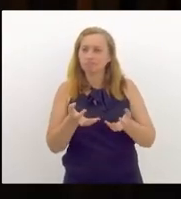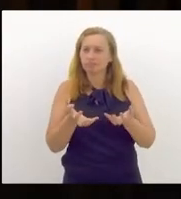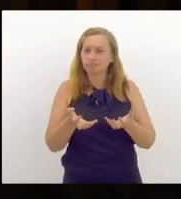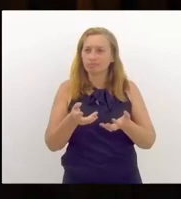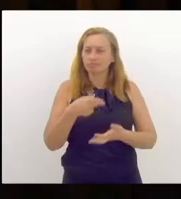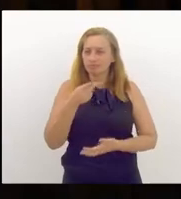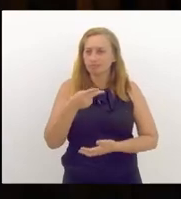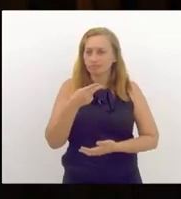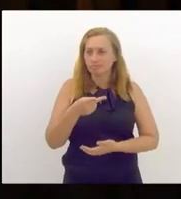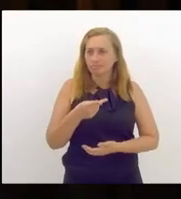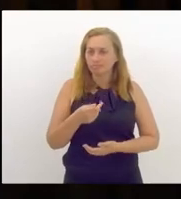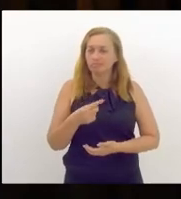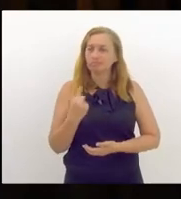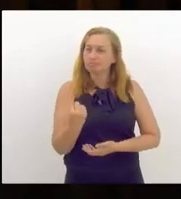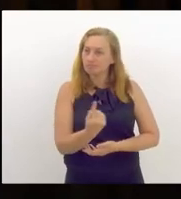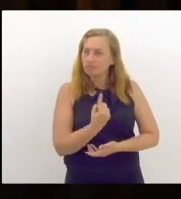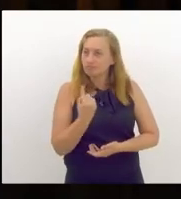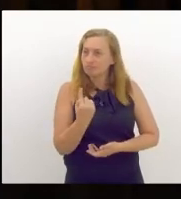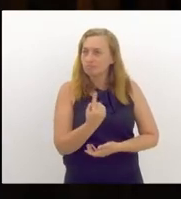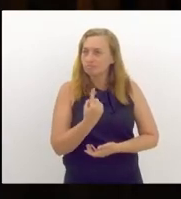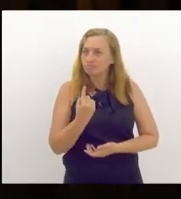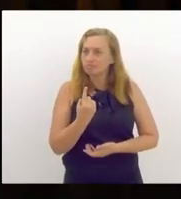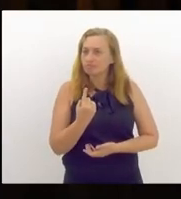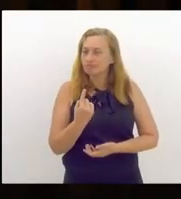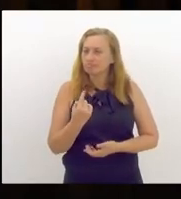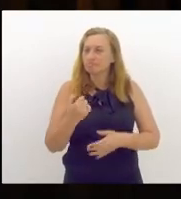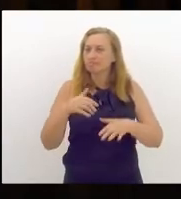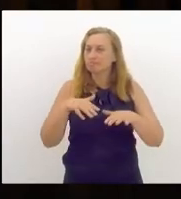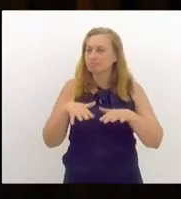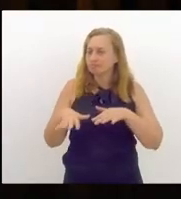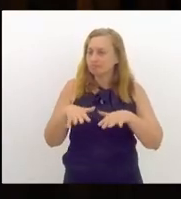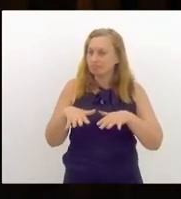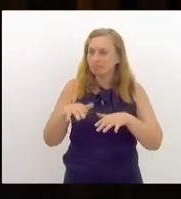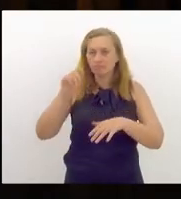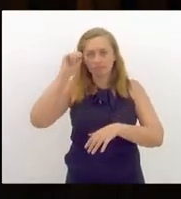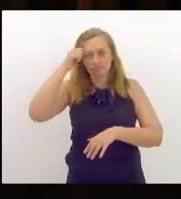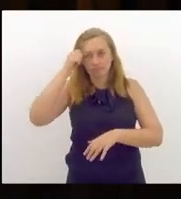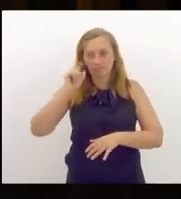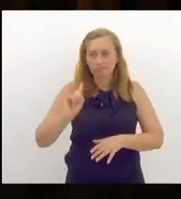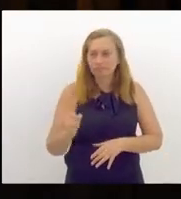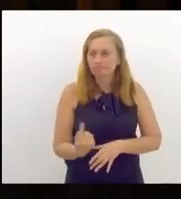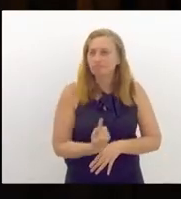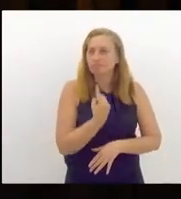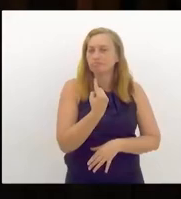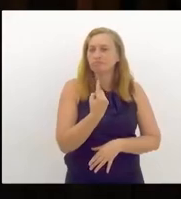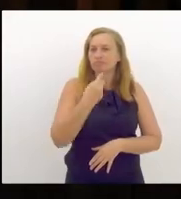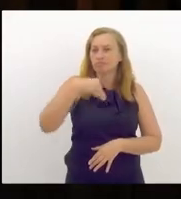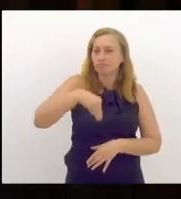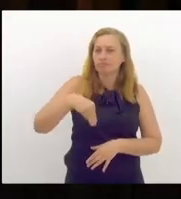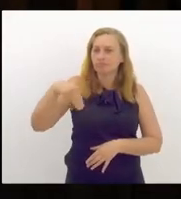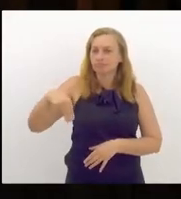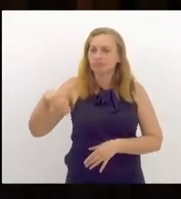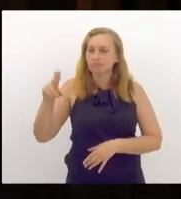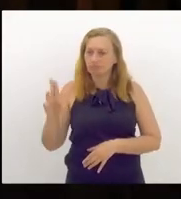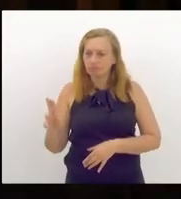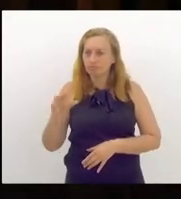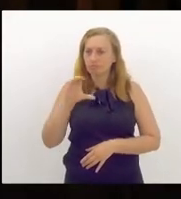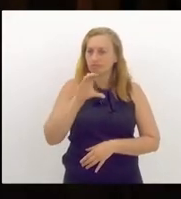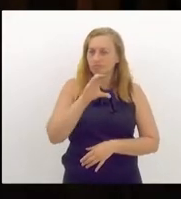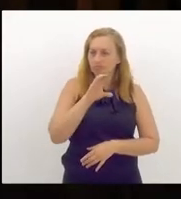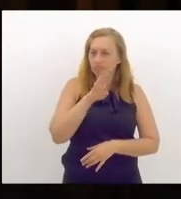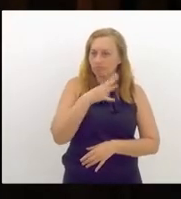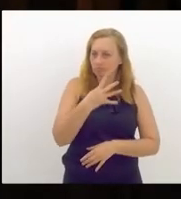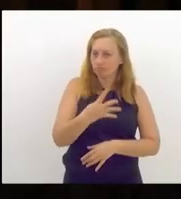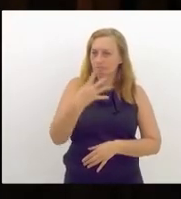que nós o movimento negro Unificado o mnu com 44